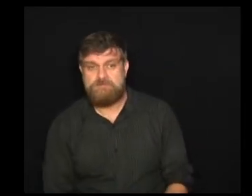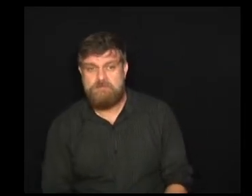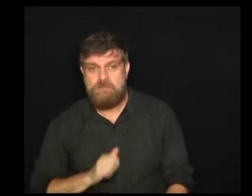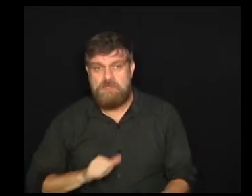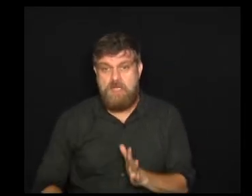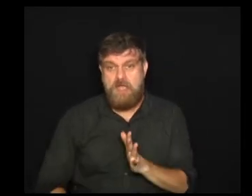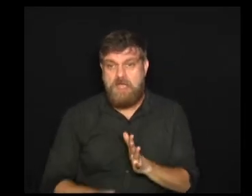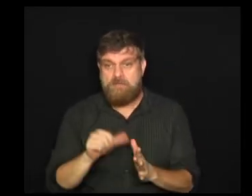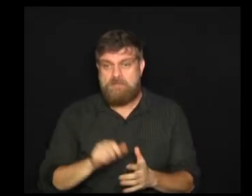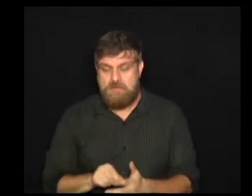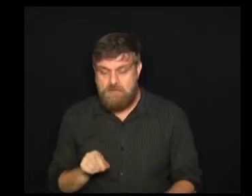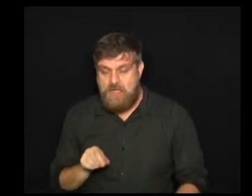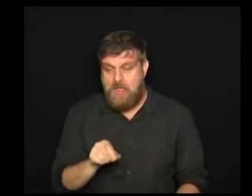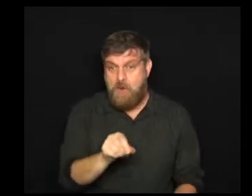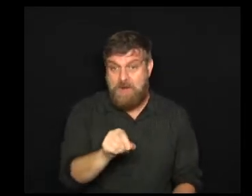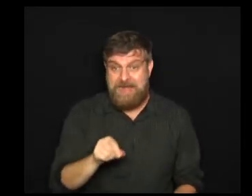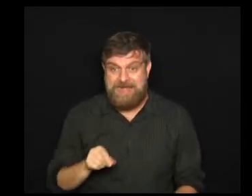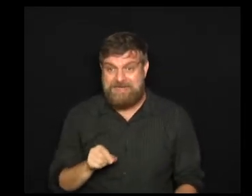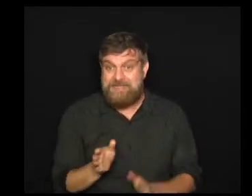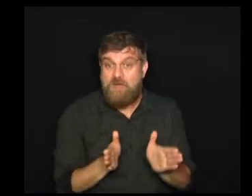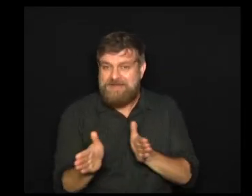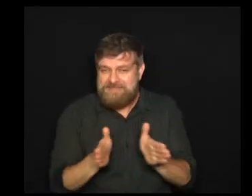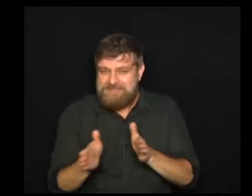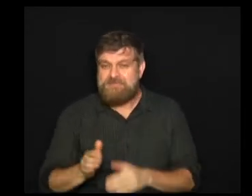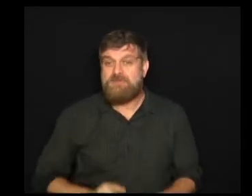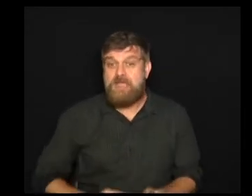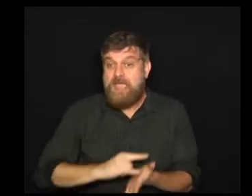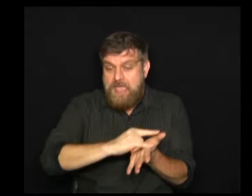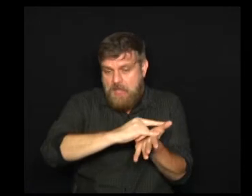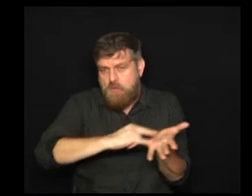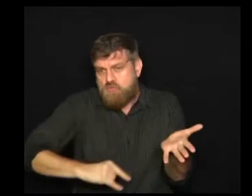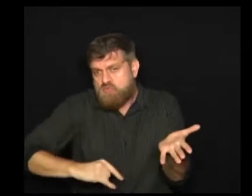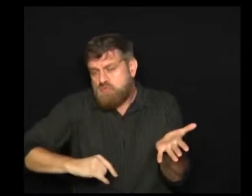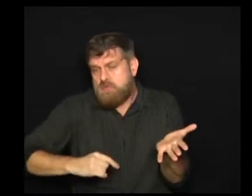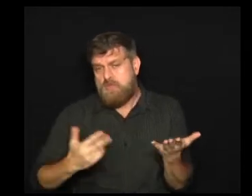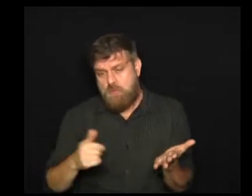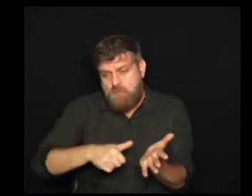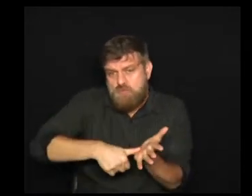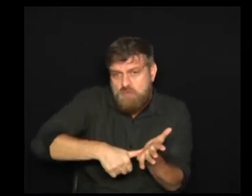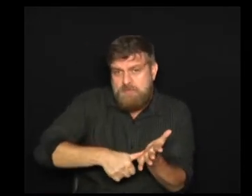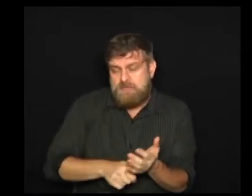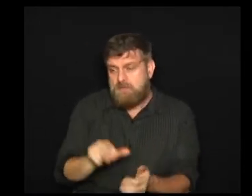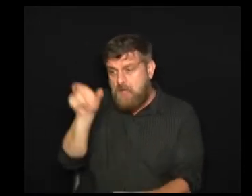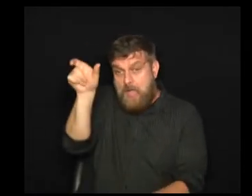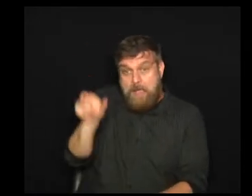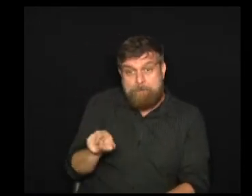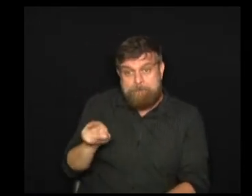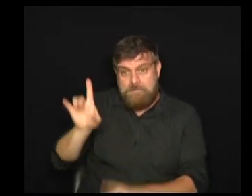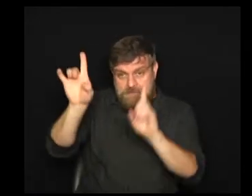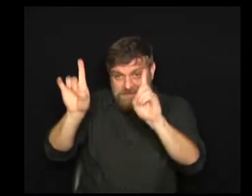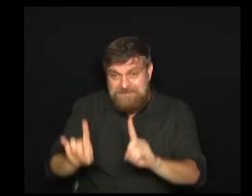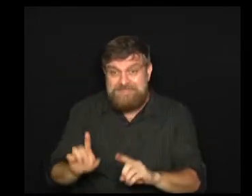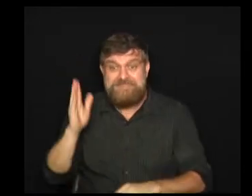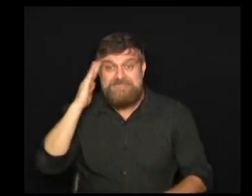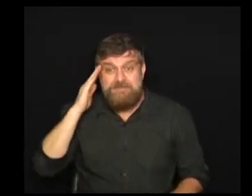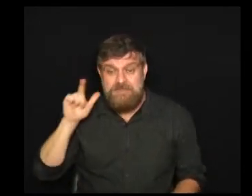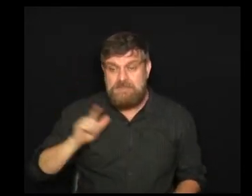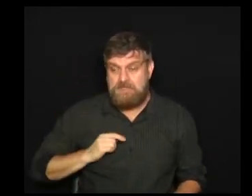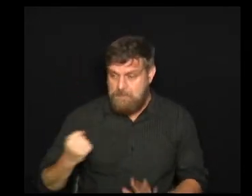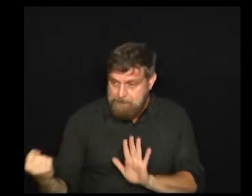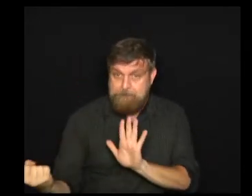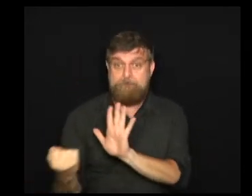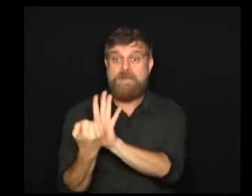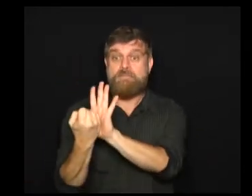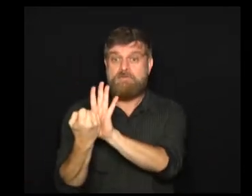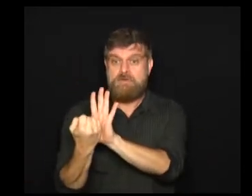primeiro o cartão bem acessível, né, que é aquele documento municipal que dá ao seu titular a condição de ser pessoa com deficiência.